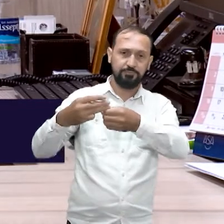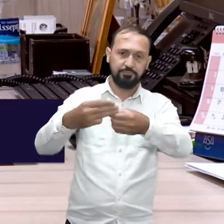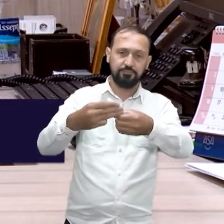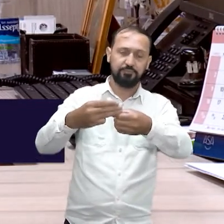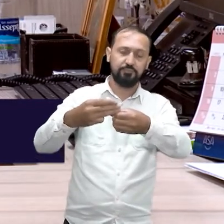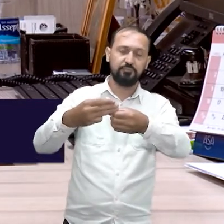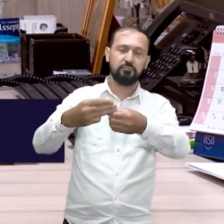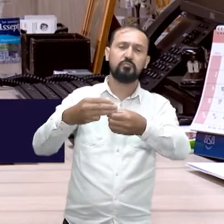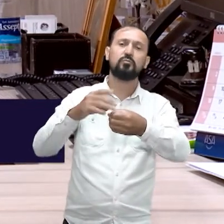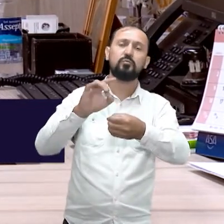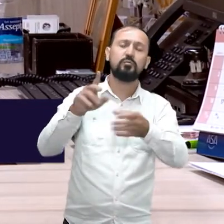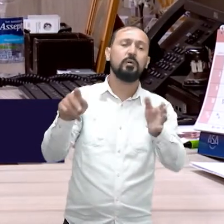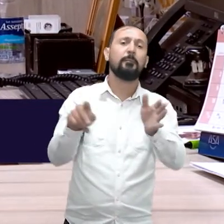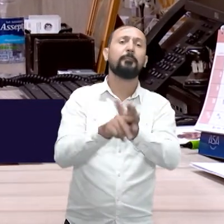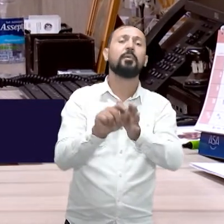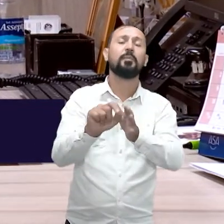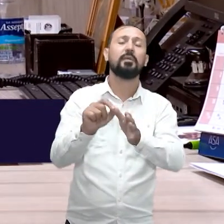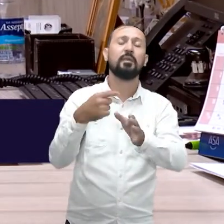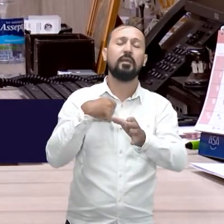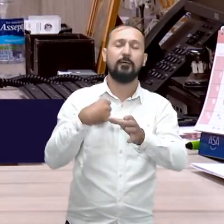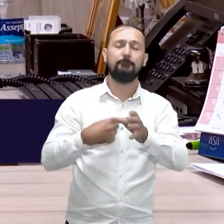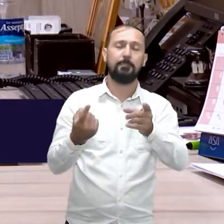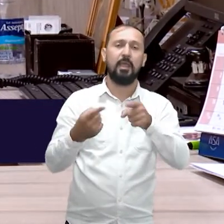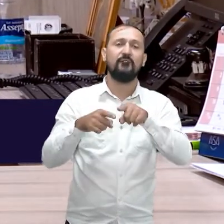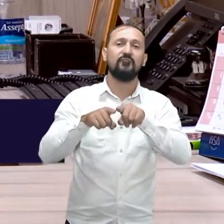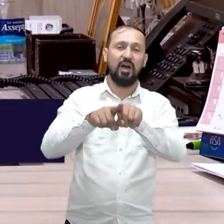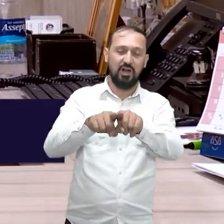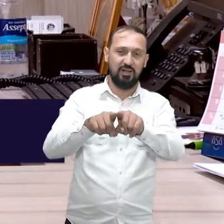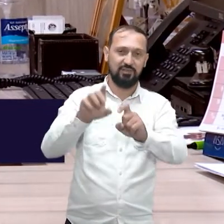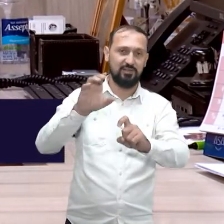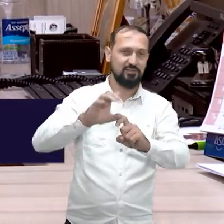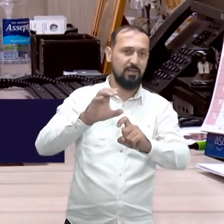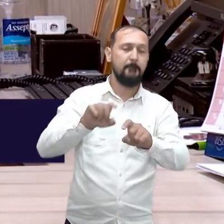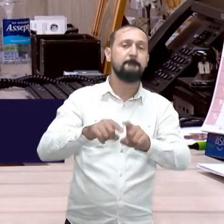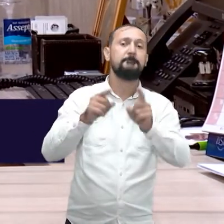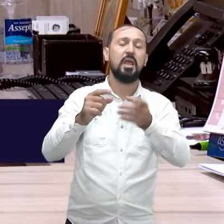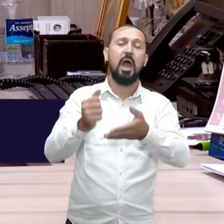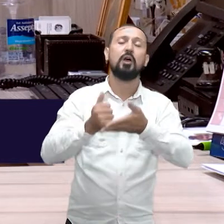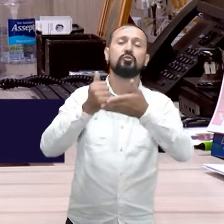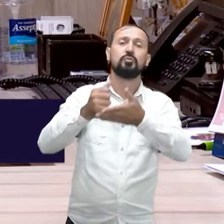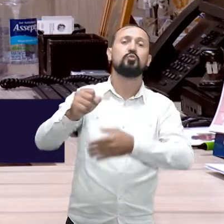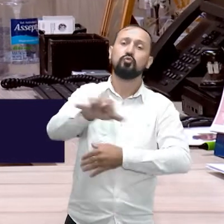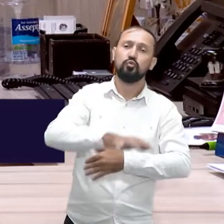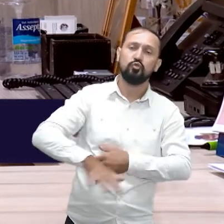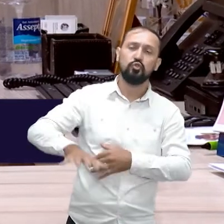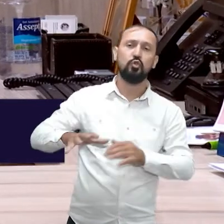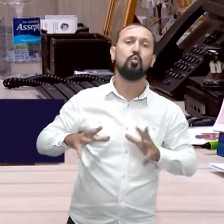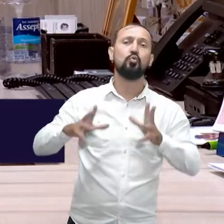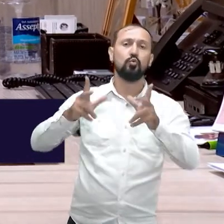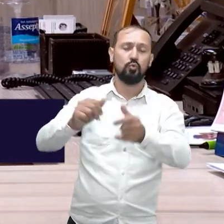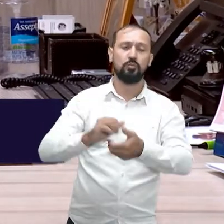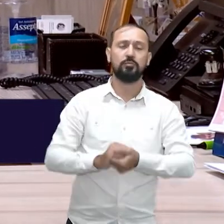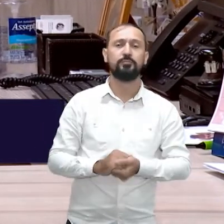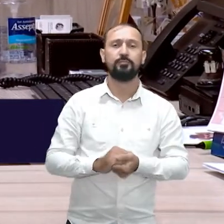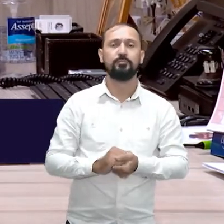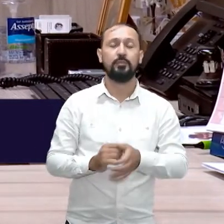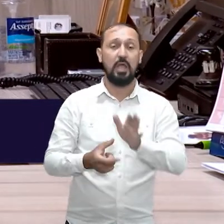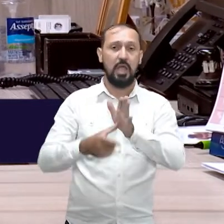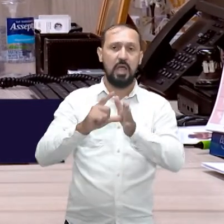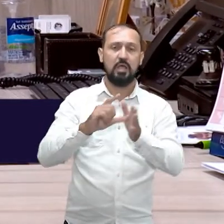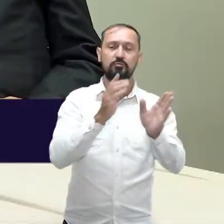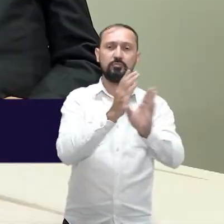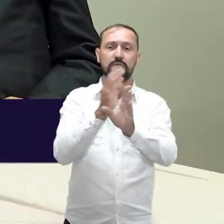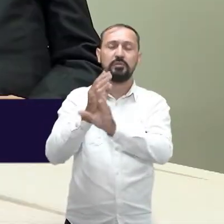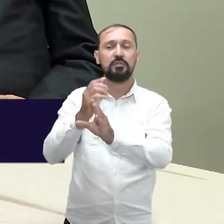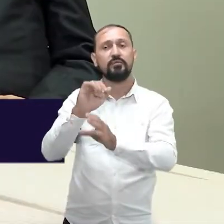do interior do Estado, das cidades do interior do Estado, não só os beneficiários, mas também que a CACEMES pudesse contribuir com o espaço de forma social para todo